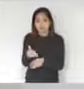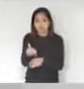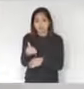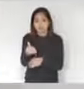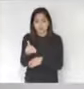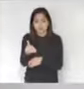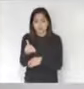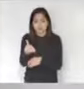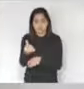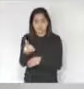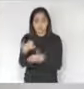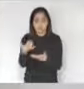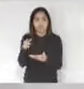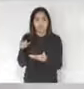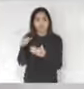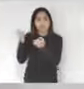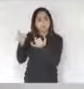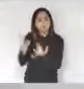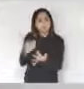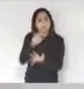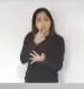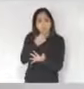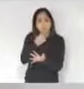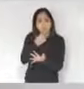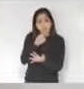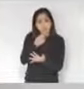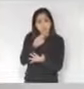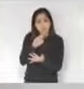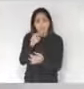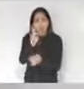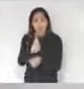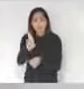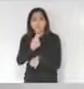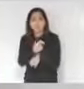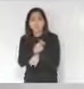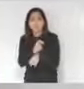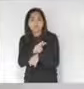Caresc, disse sobre o uso dos agroquímicos.